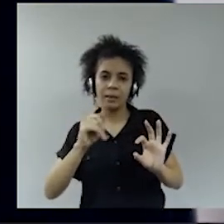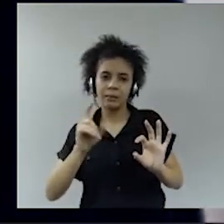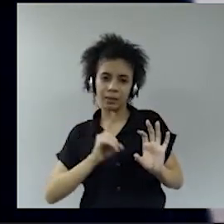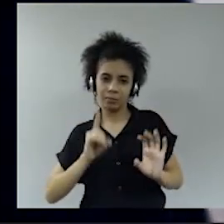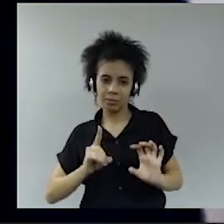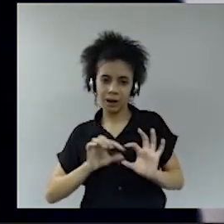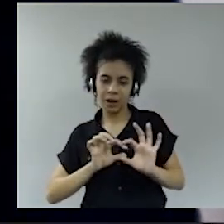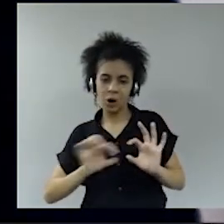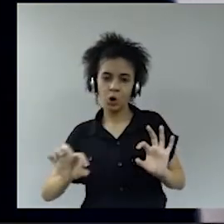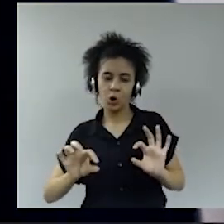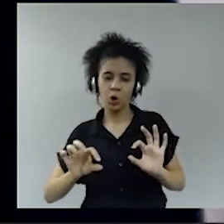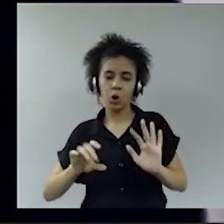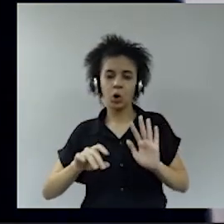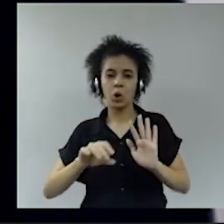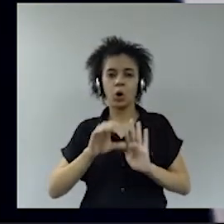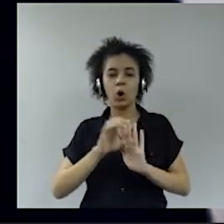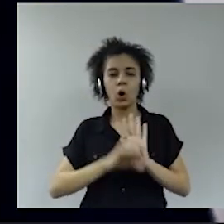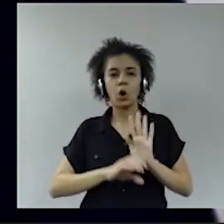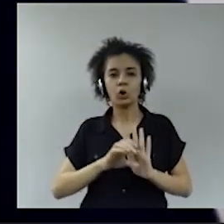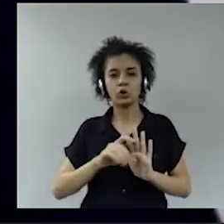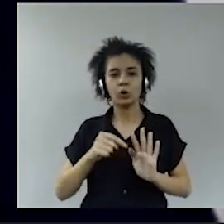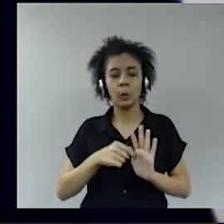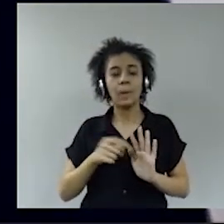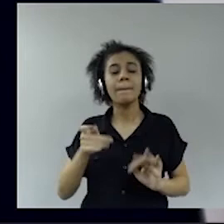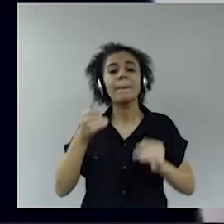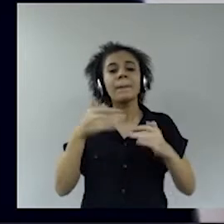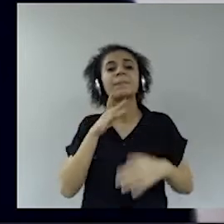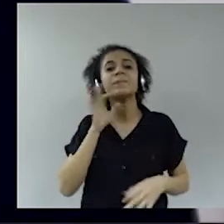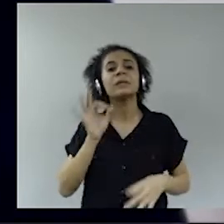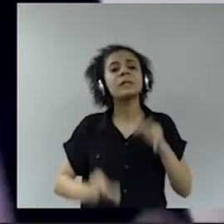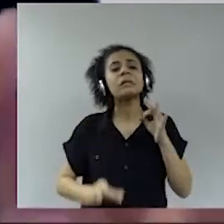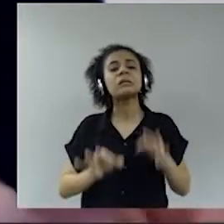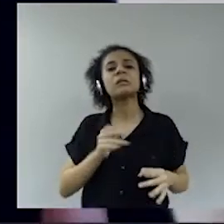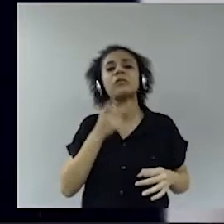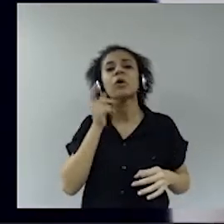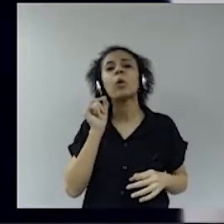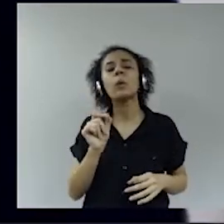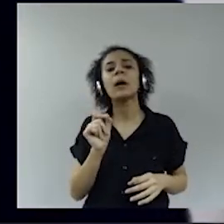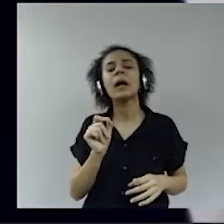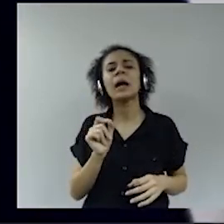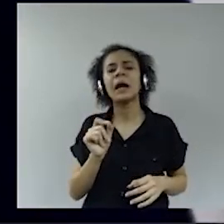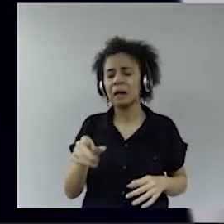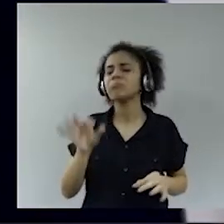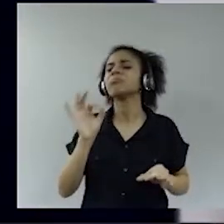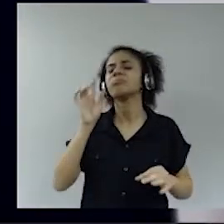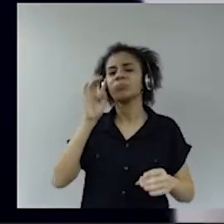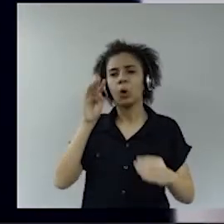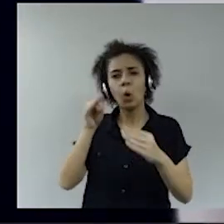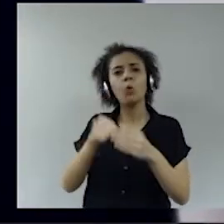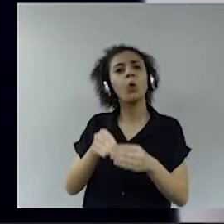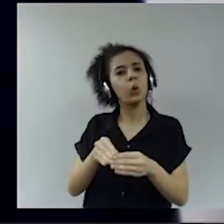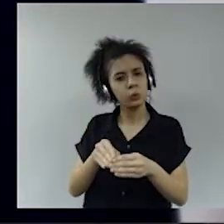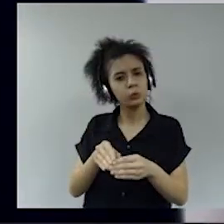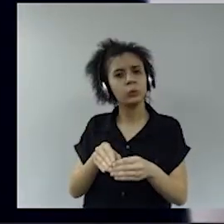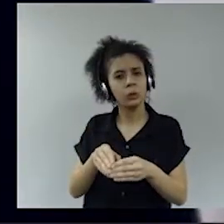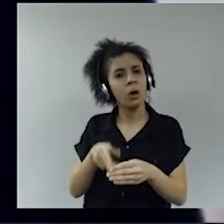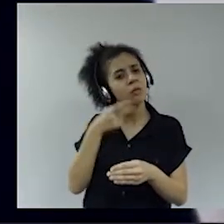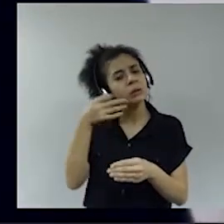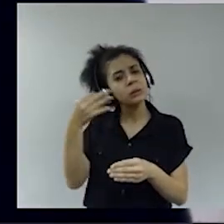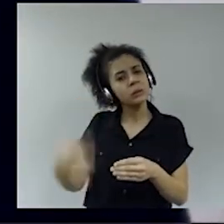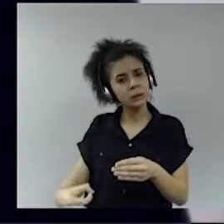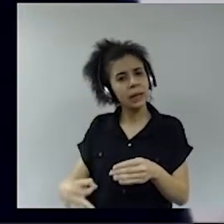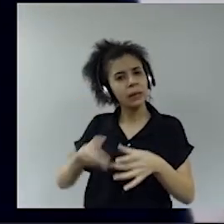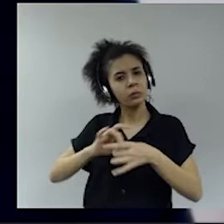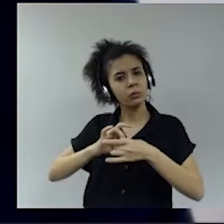de Processo Penal, e o Tribunal de Justiça entendeu que o Ministério Público tinha razão,